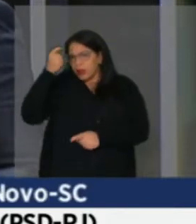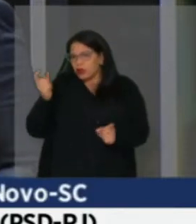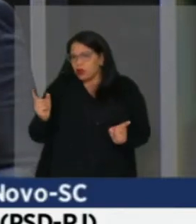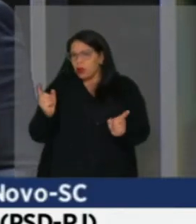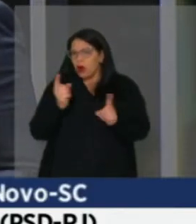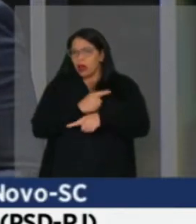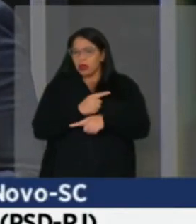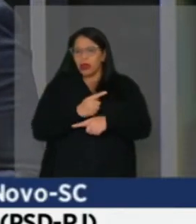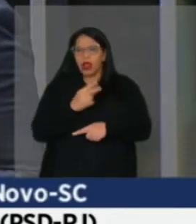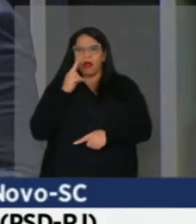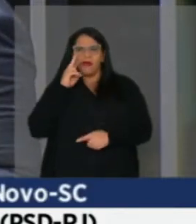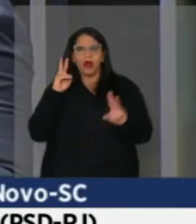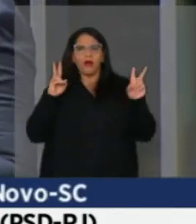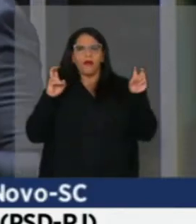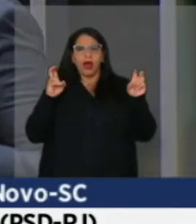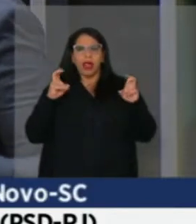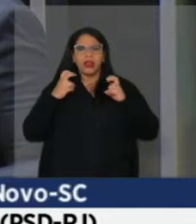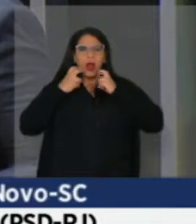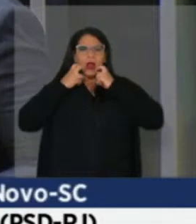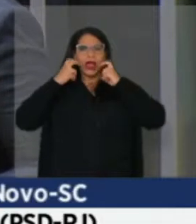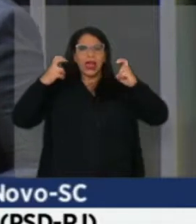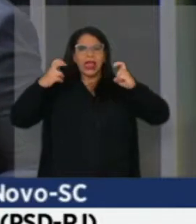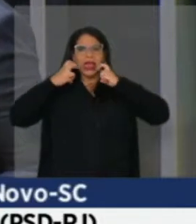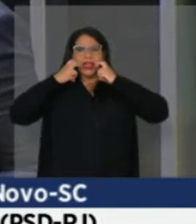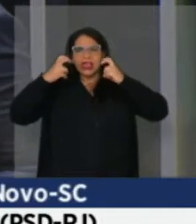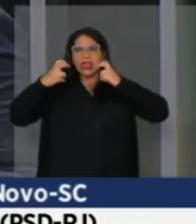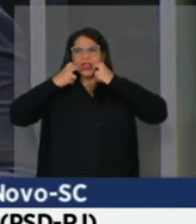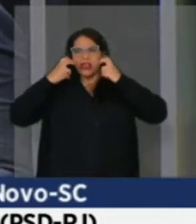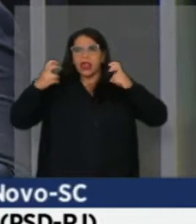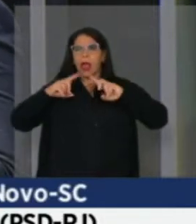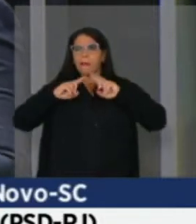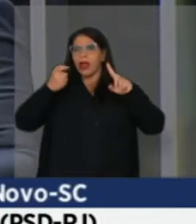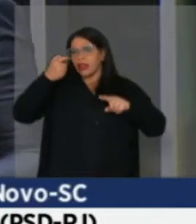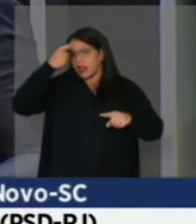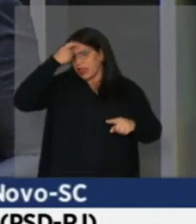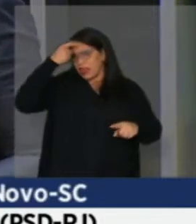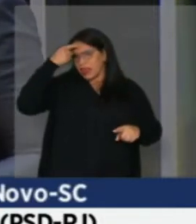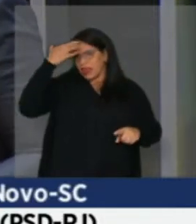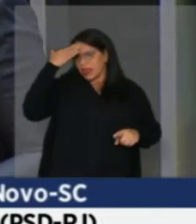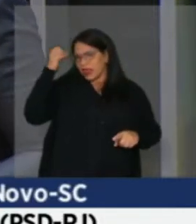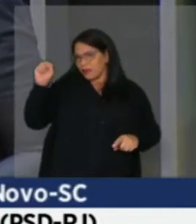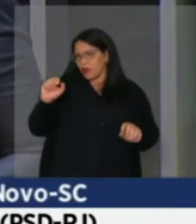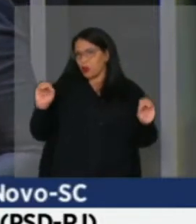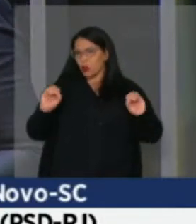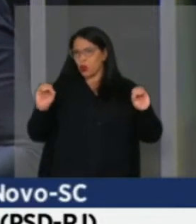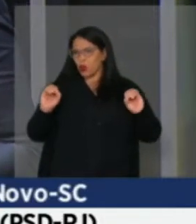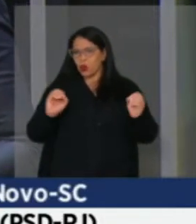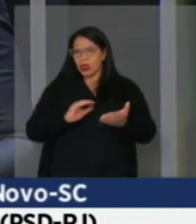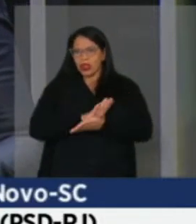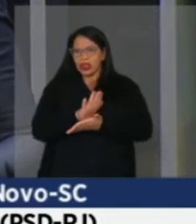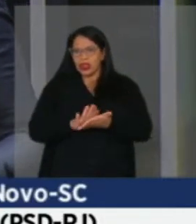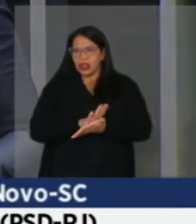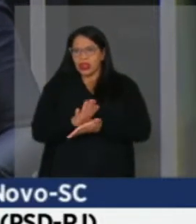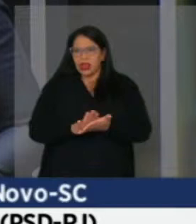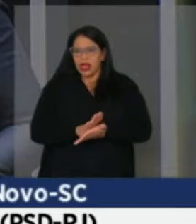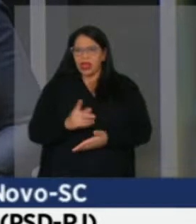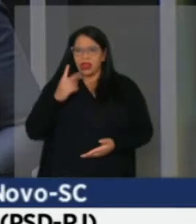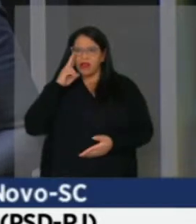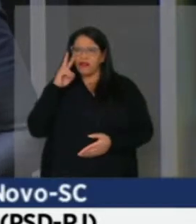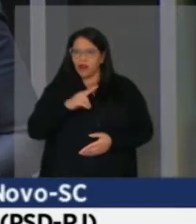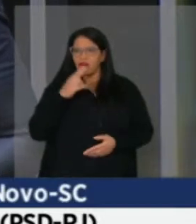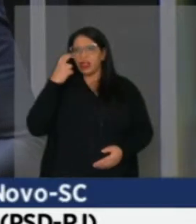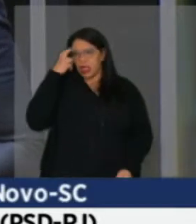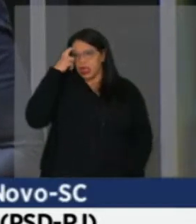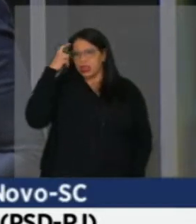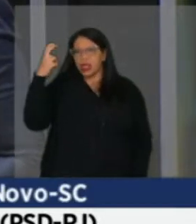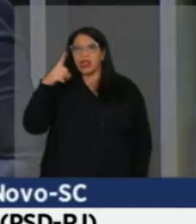Zane Castro, que ela diz: grite e a razão lhe abandonará completamente. Acho que todos aqui são inteligentes, existe